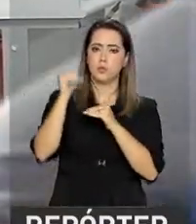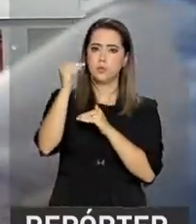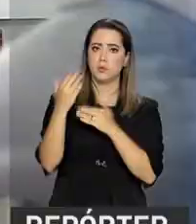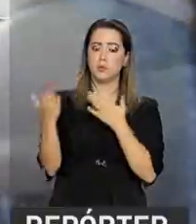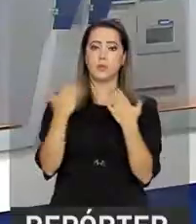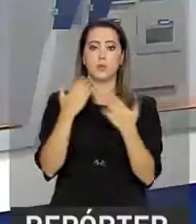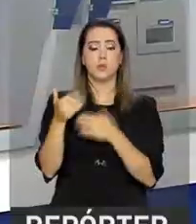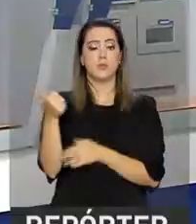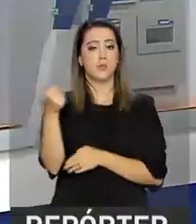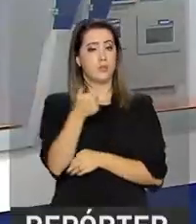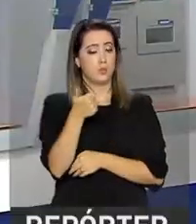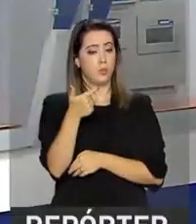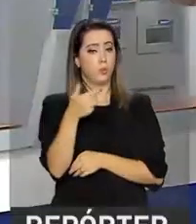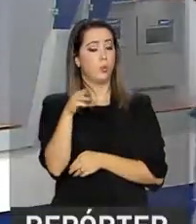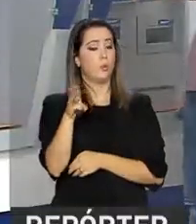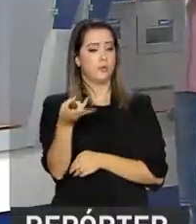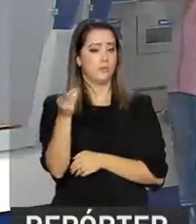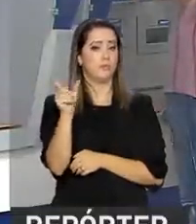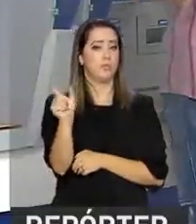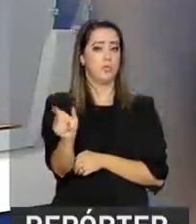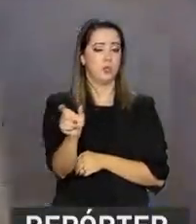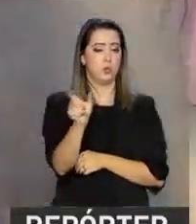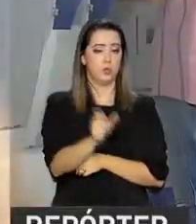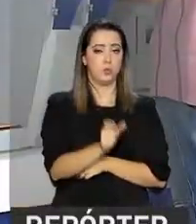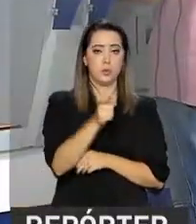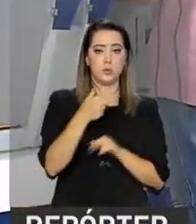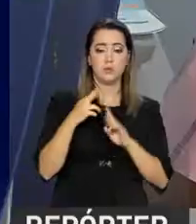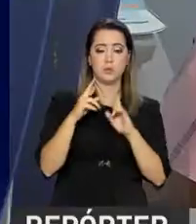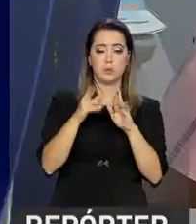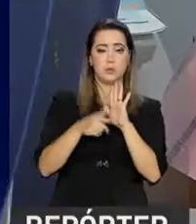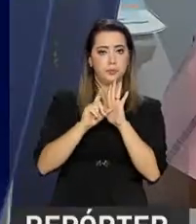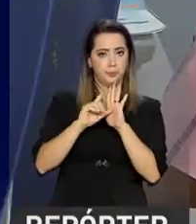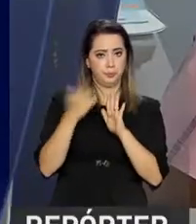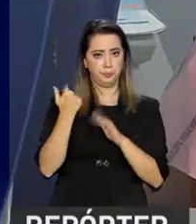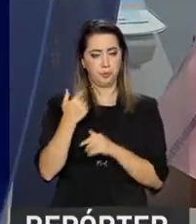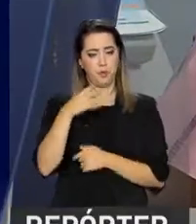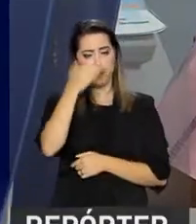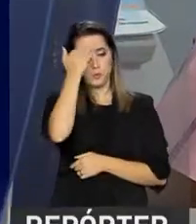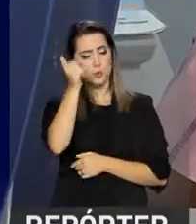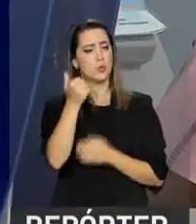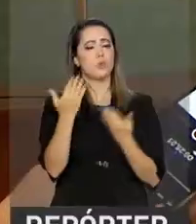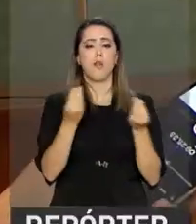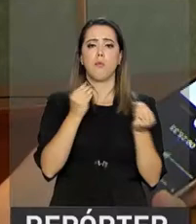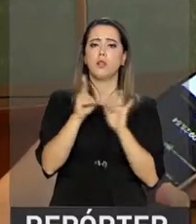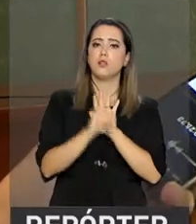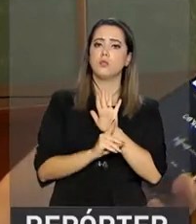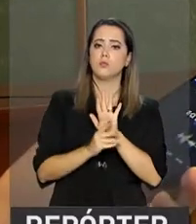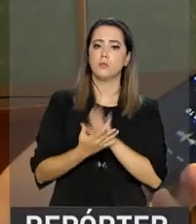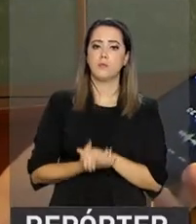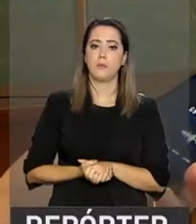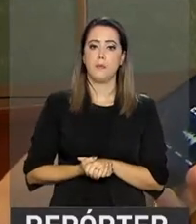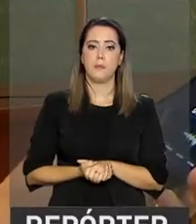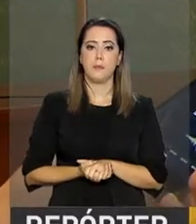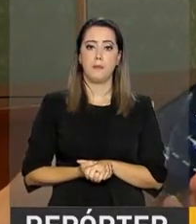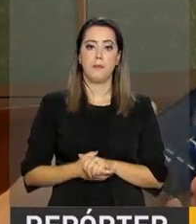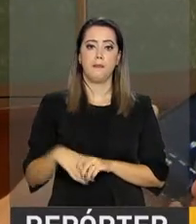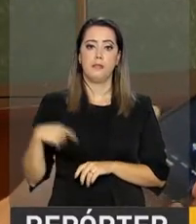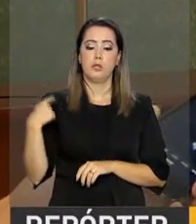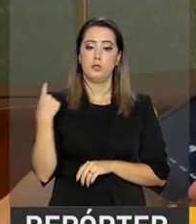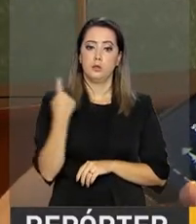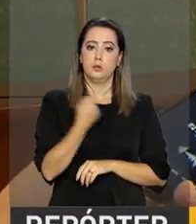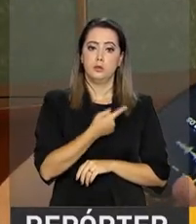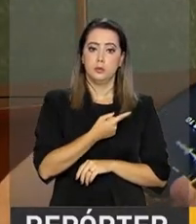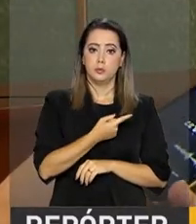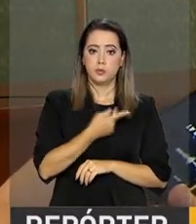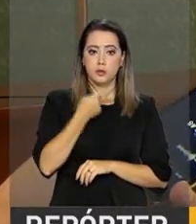dos 12 milhões de chamados mas nem todos sabem que têm direito ao benefício como esses recursos foram é